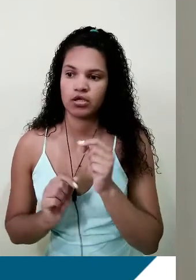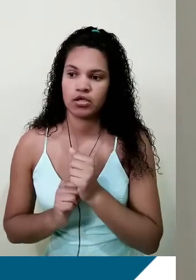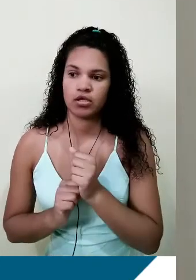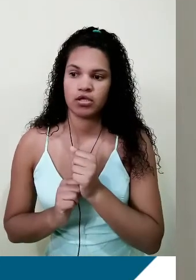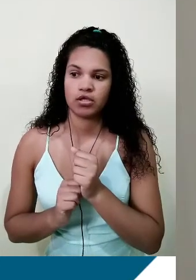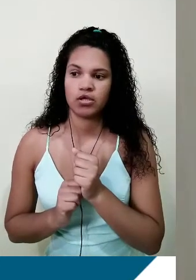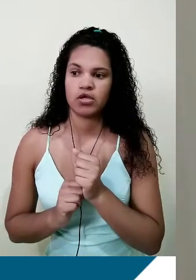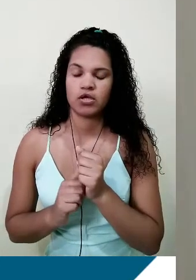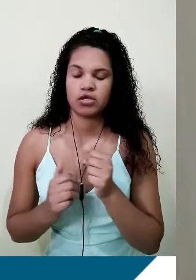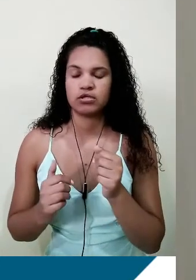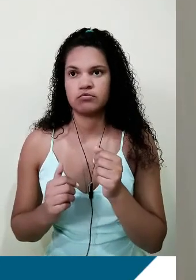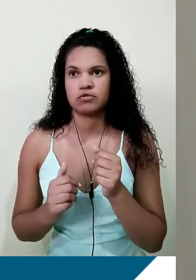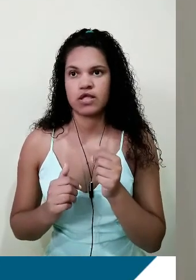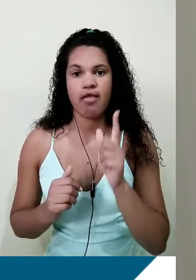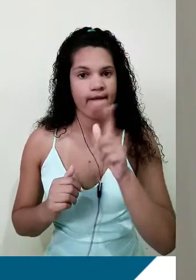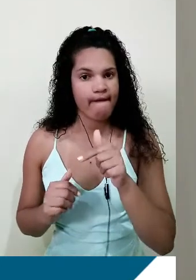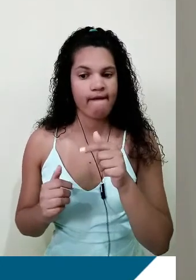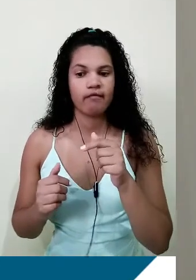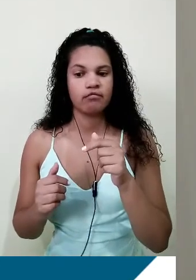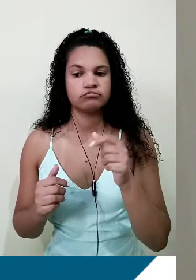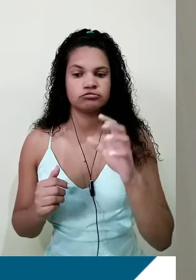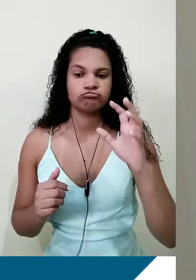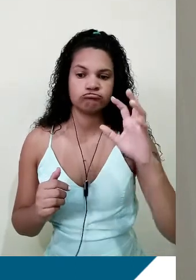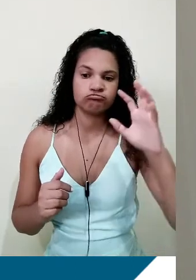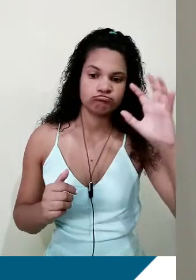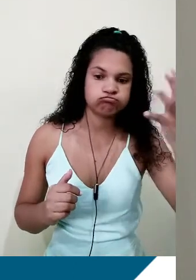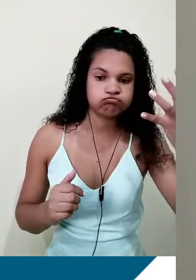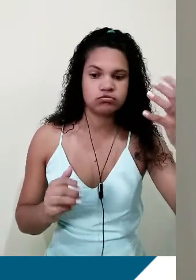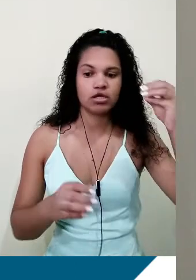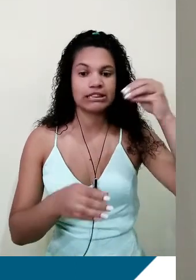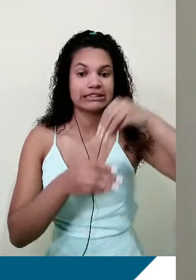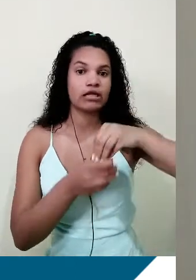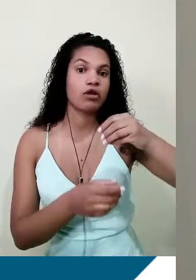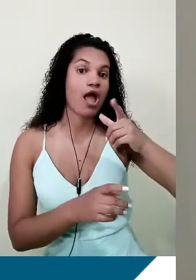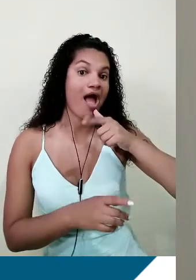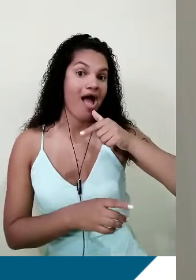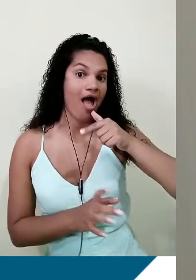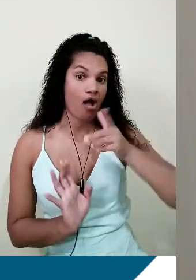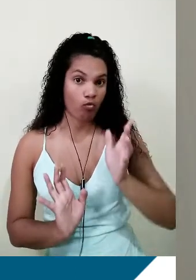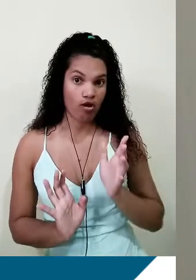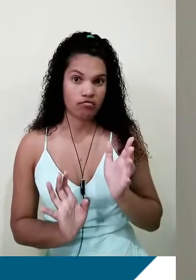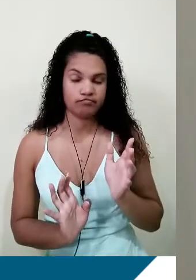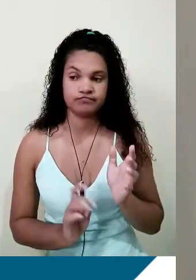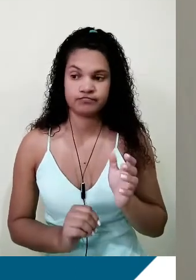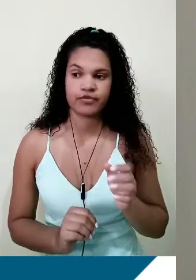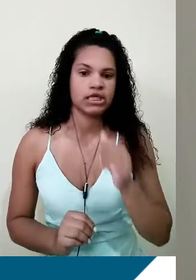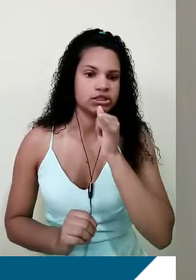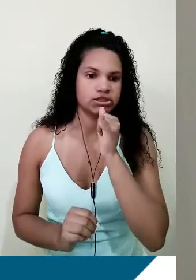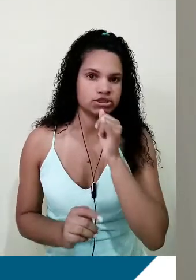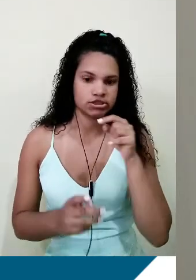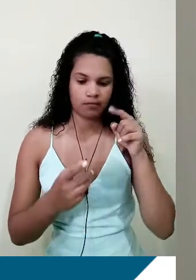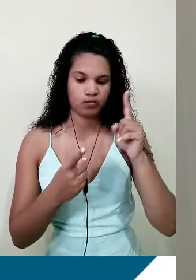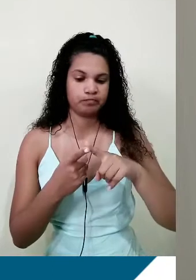são, aliás, os fenômenos envolvidos na água, os fenômenos de congelamento ou